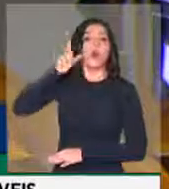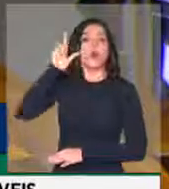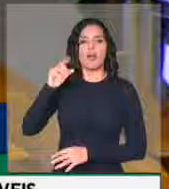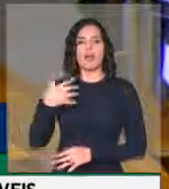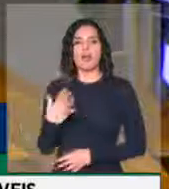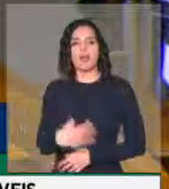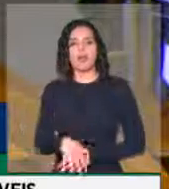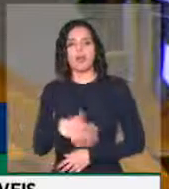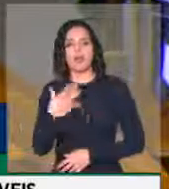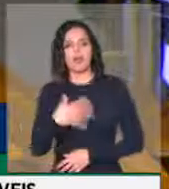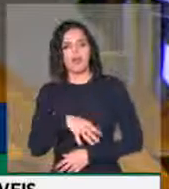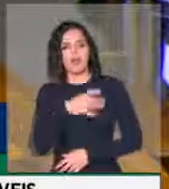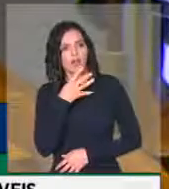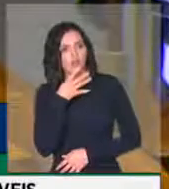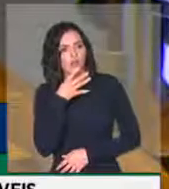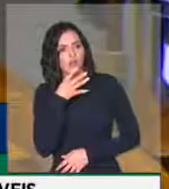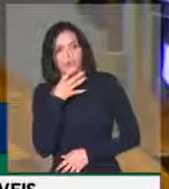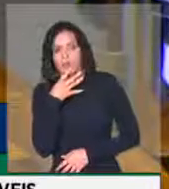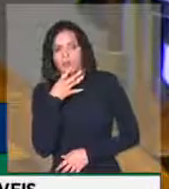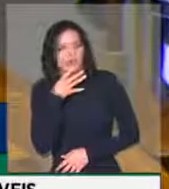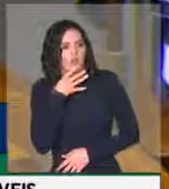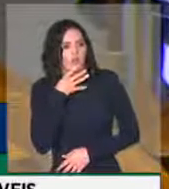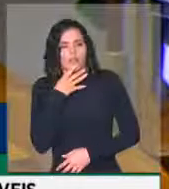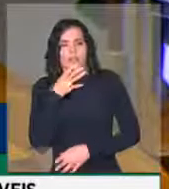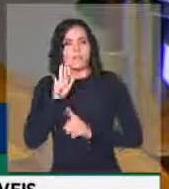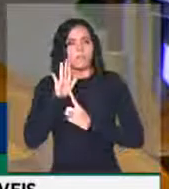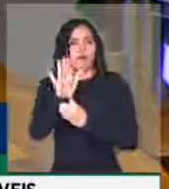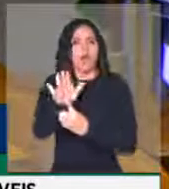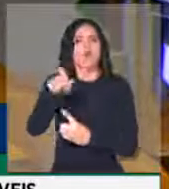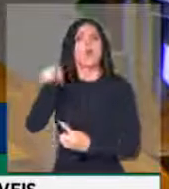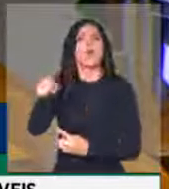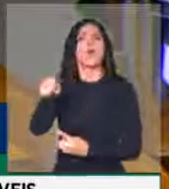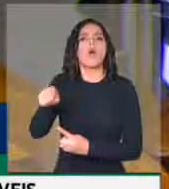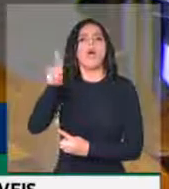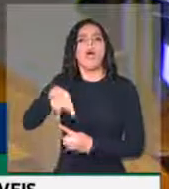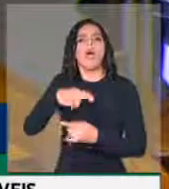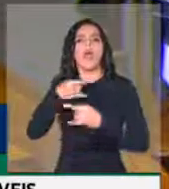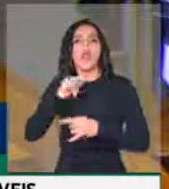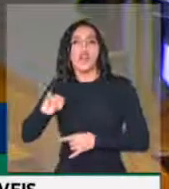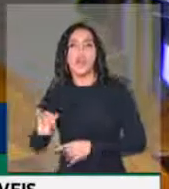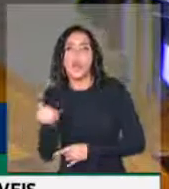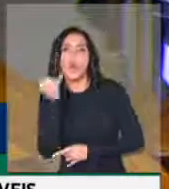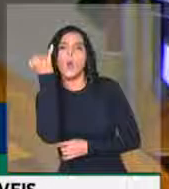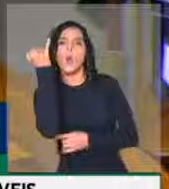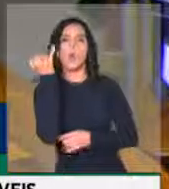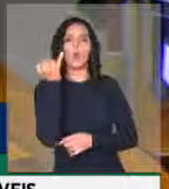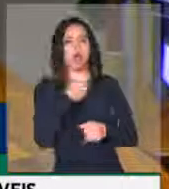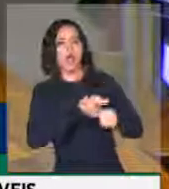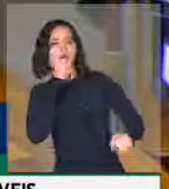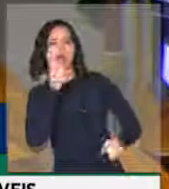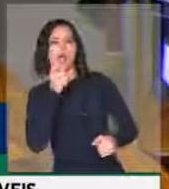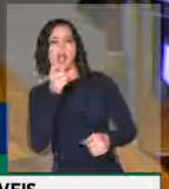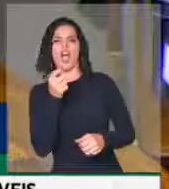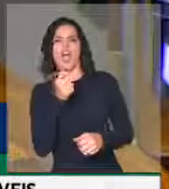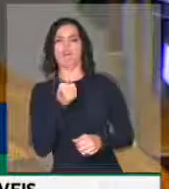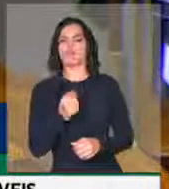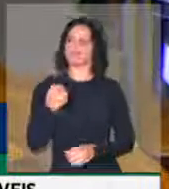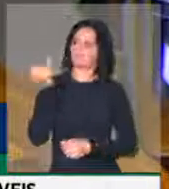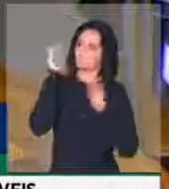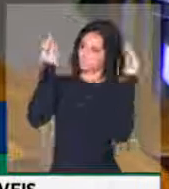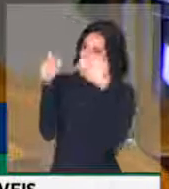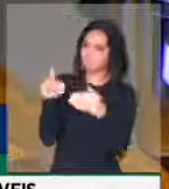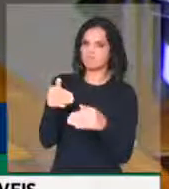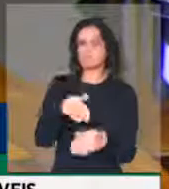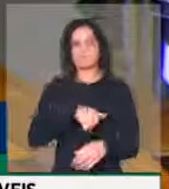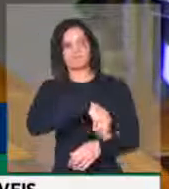é um escândalo, porque mostra que a política deles é botar o lucro acima da vida, tentando dar uma ideia de